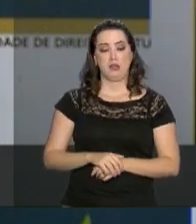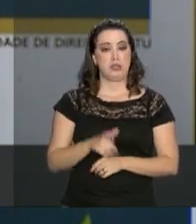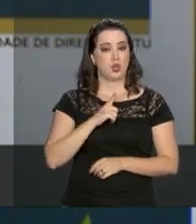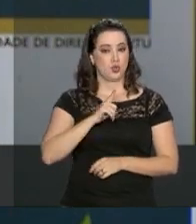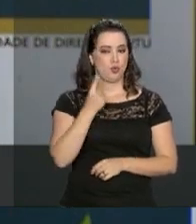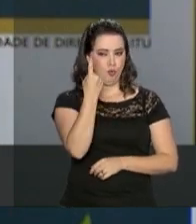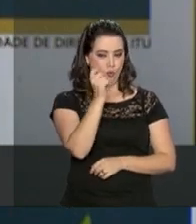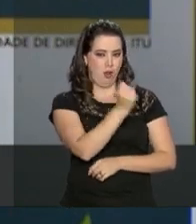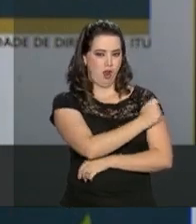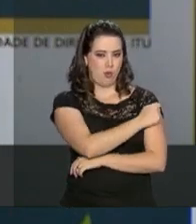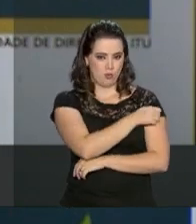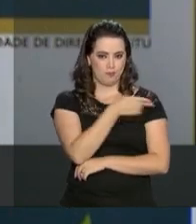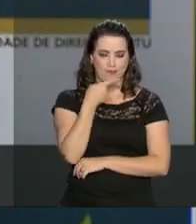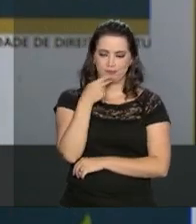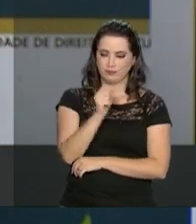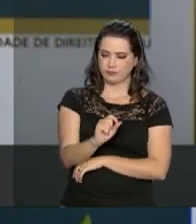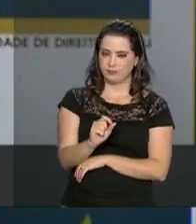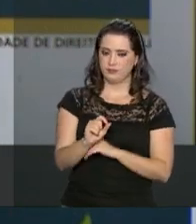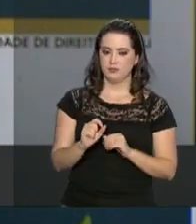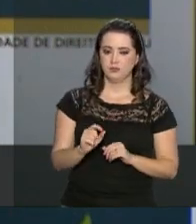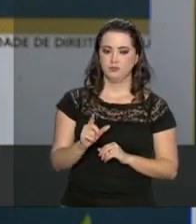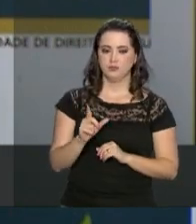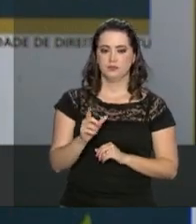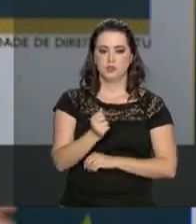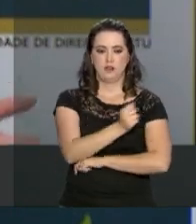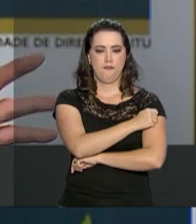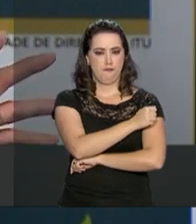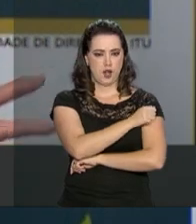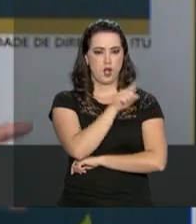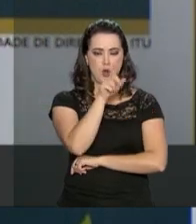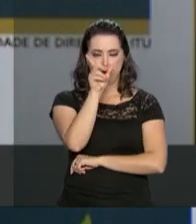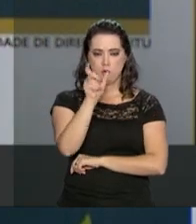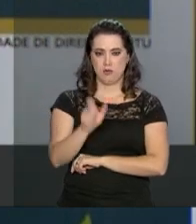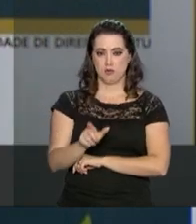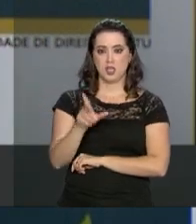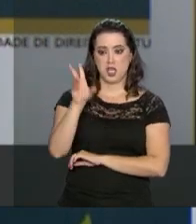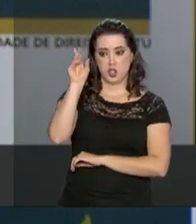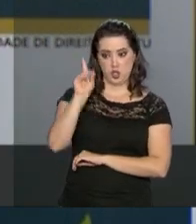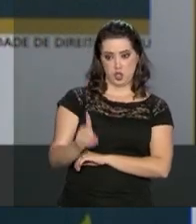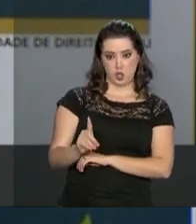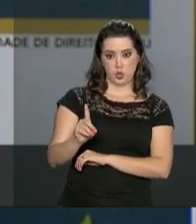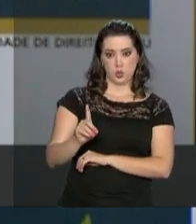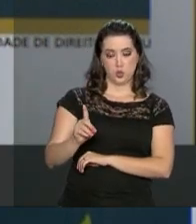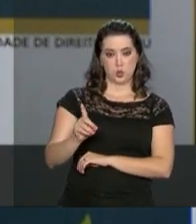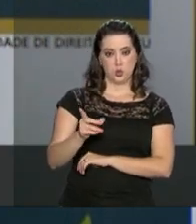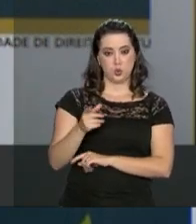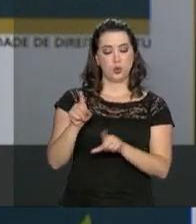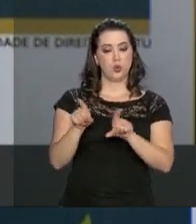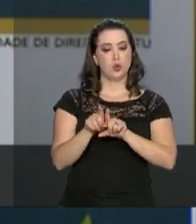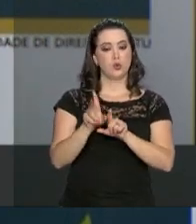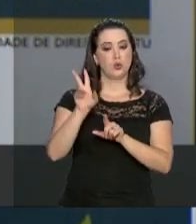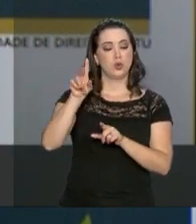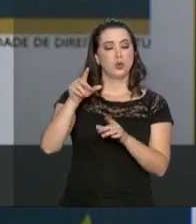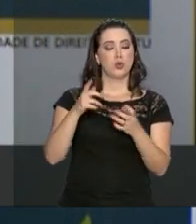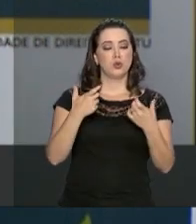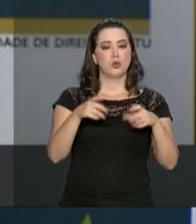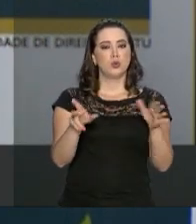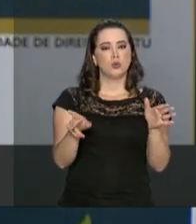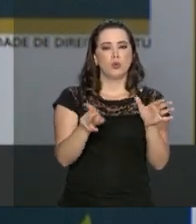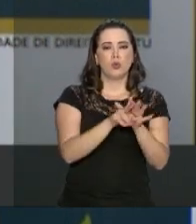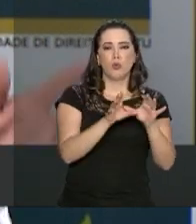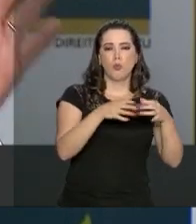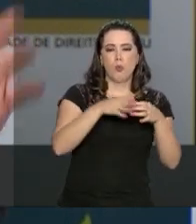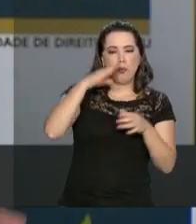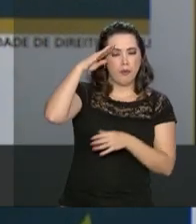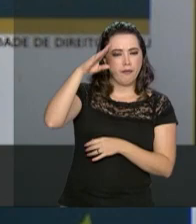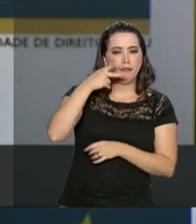aluno nosso que era diretor da Guarda Municipal de Salto, naquela oportunidade. E